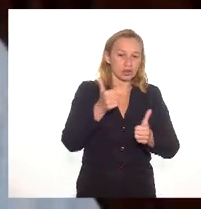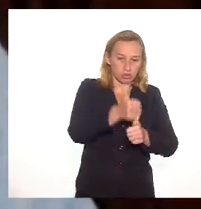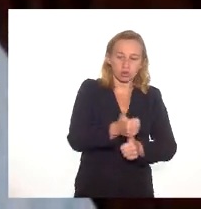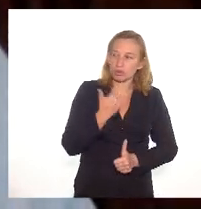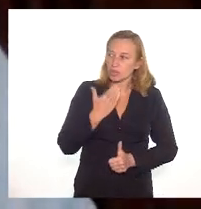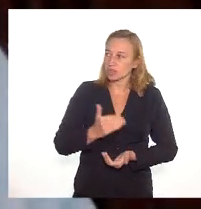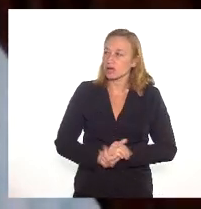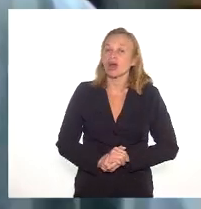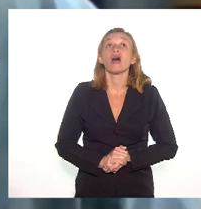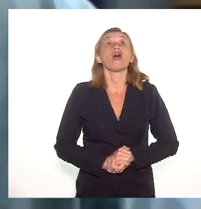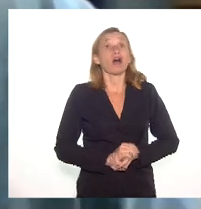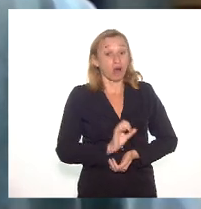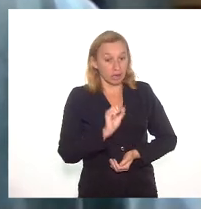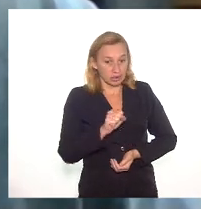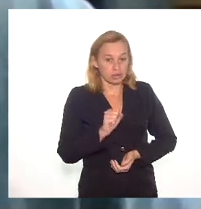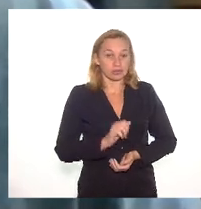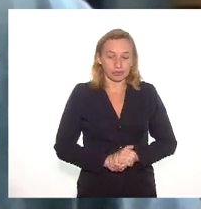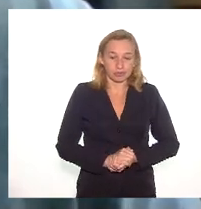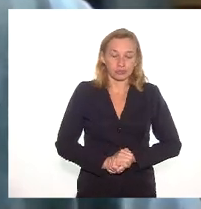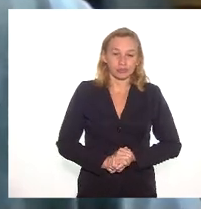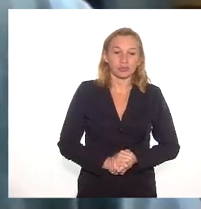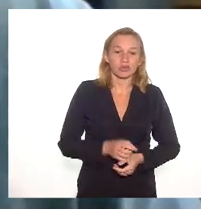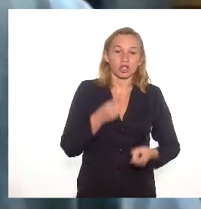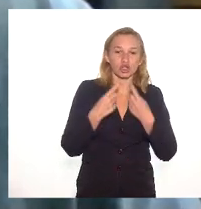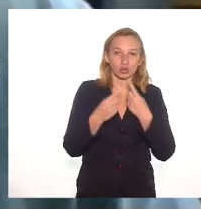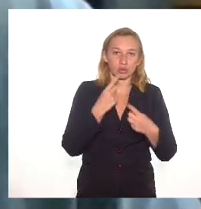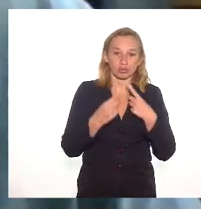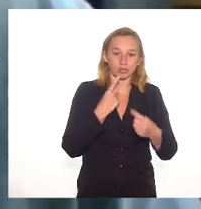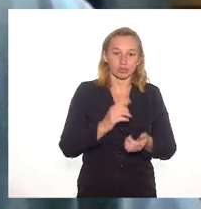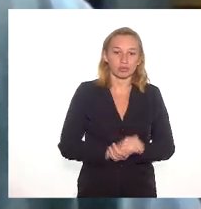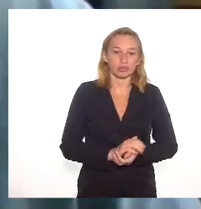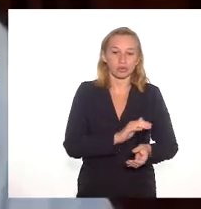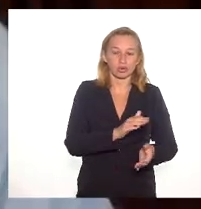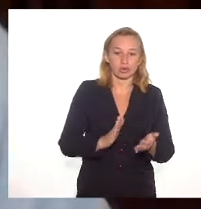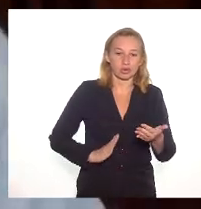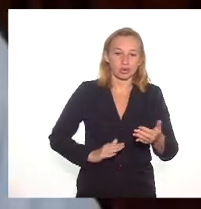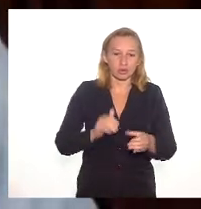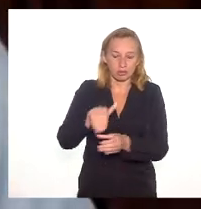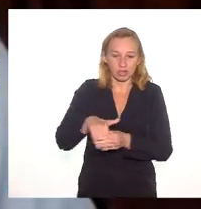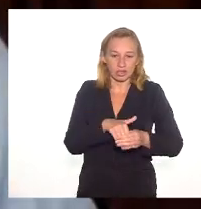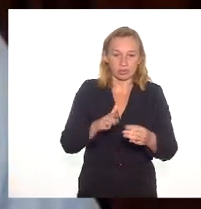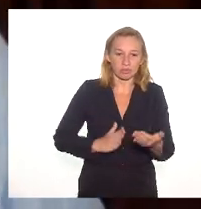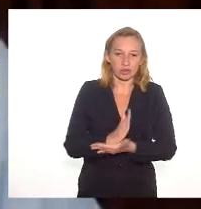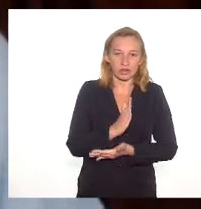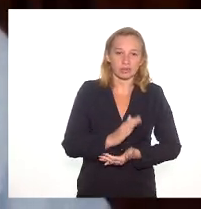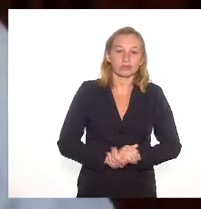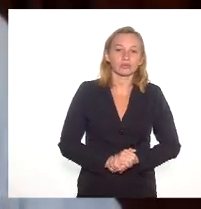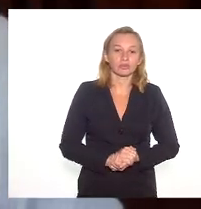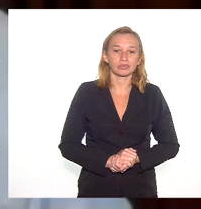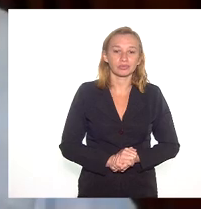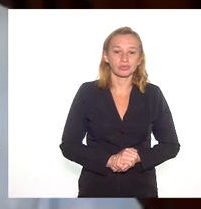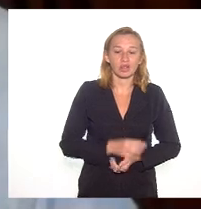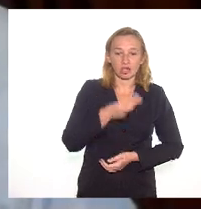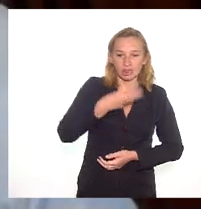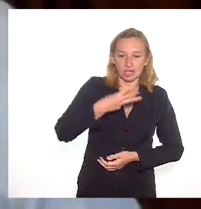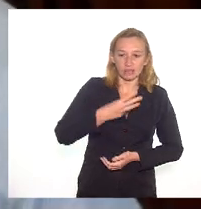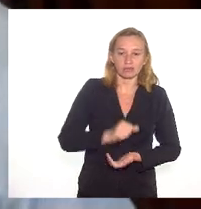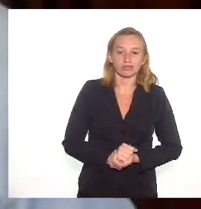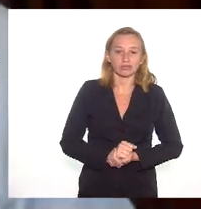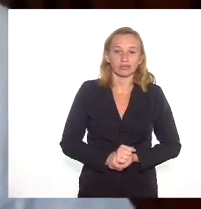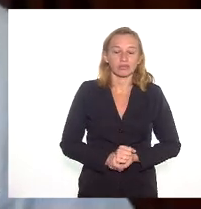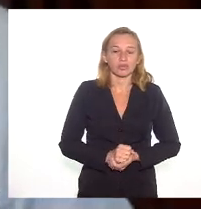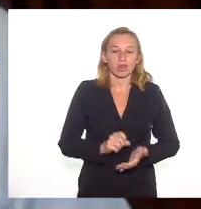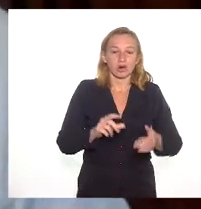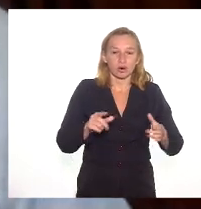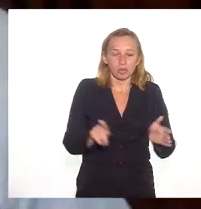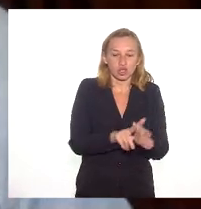substitutivo. É esse que eu voto. Em discussão. Em votação, aprovado. 3.